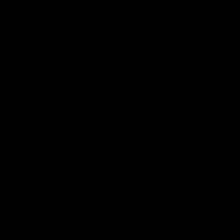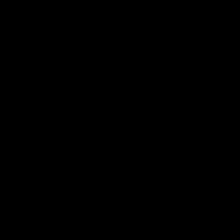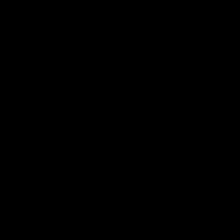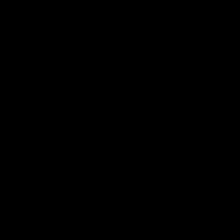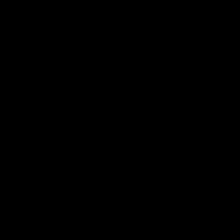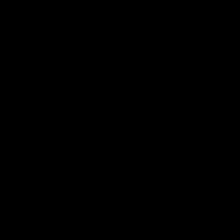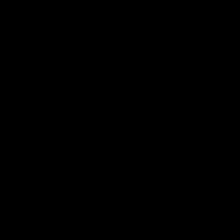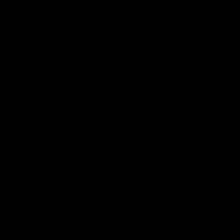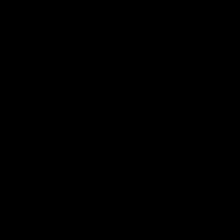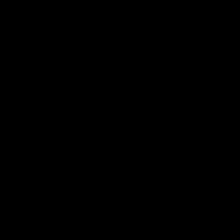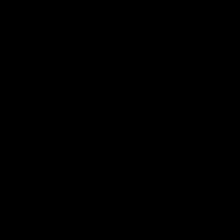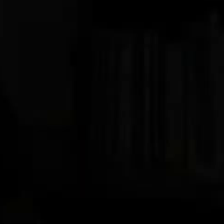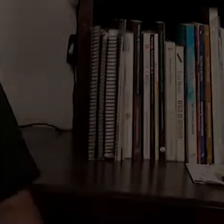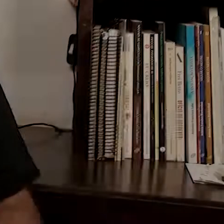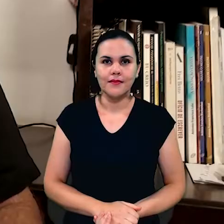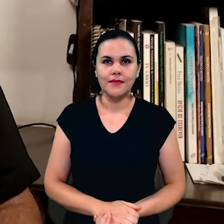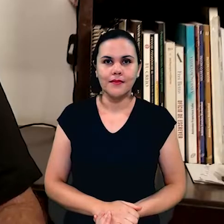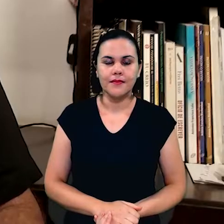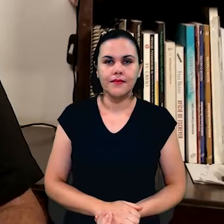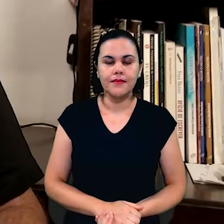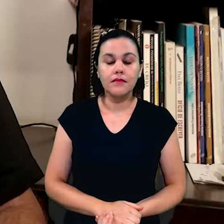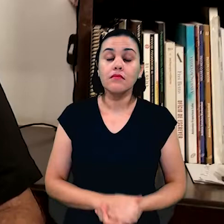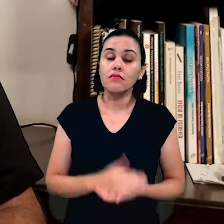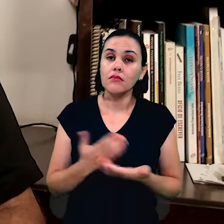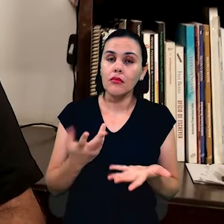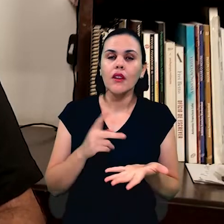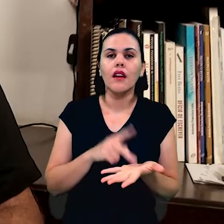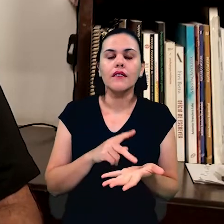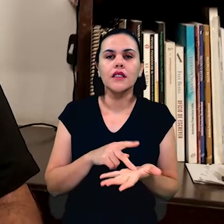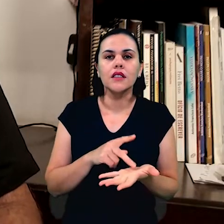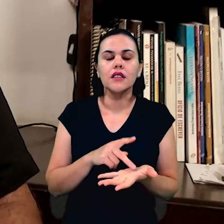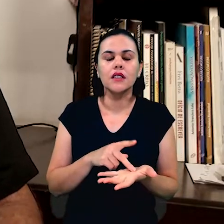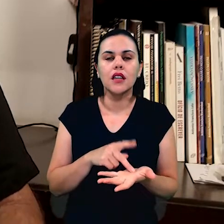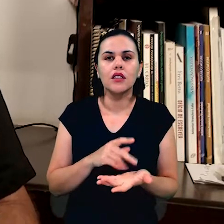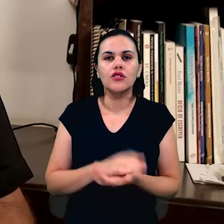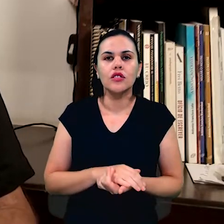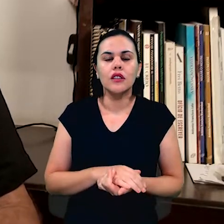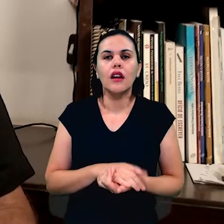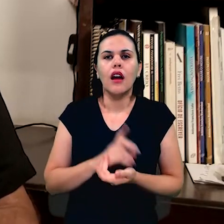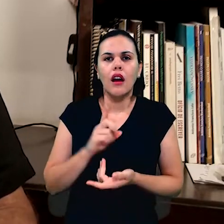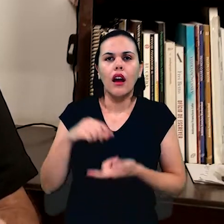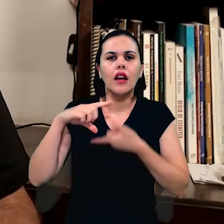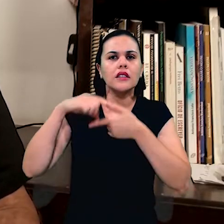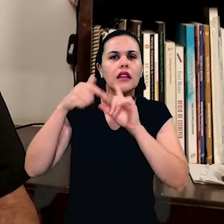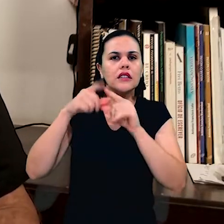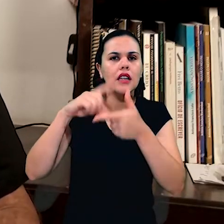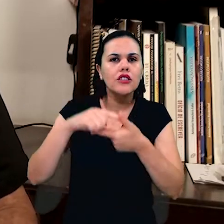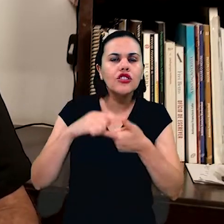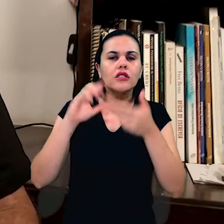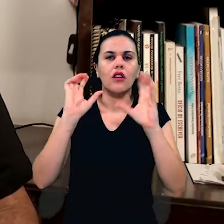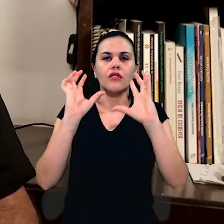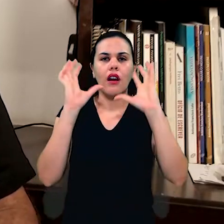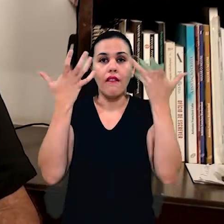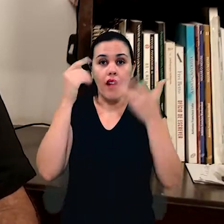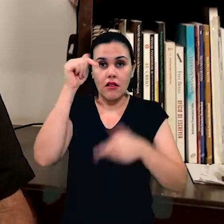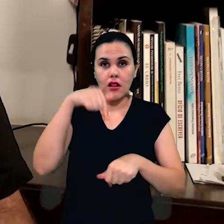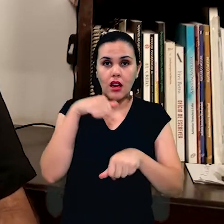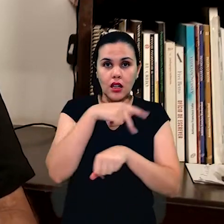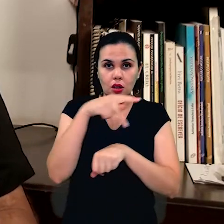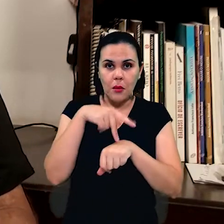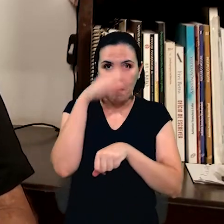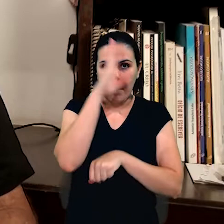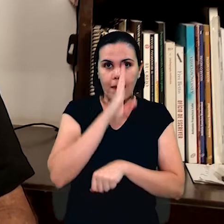negra. Então, na realidade, essa tradição das festas do Divino aqui no país, no